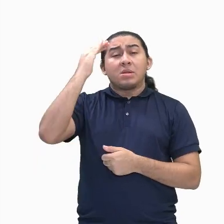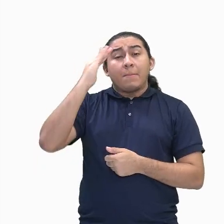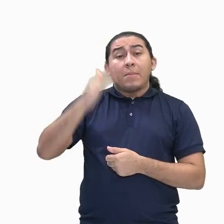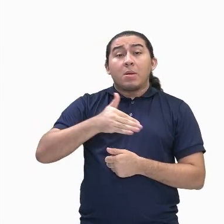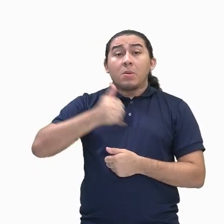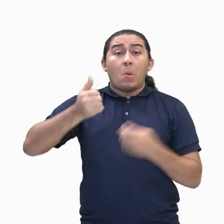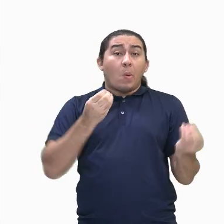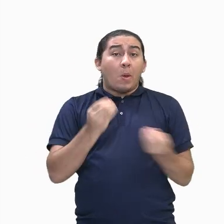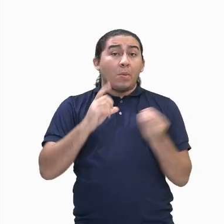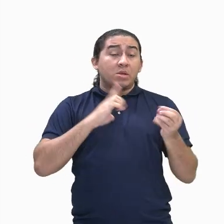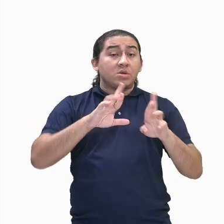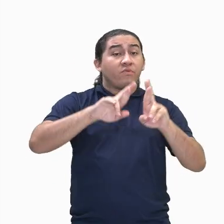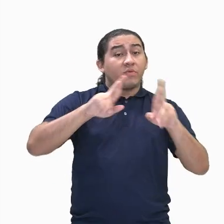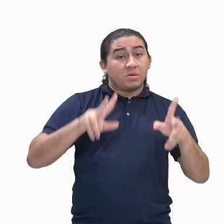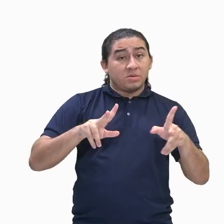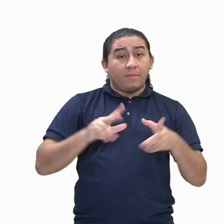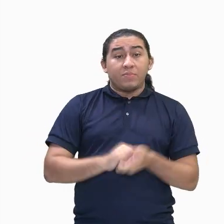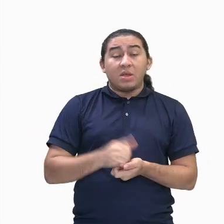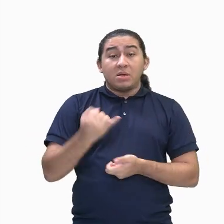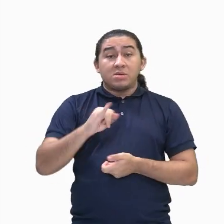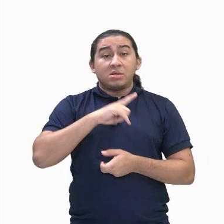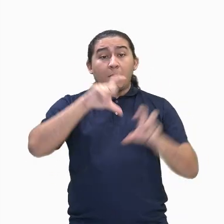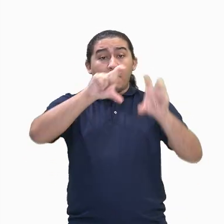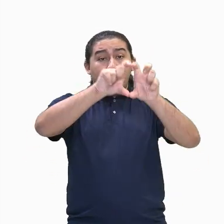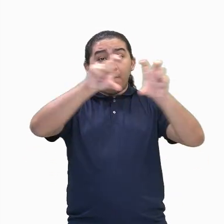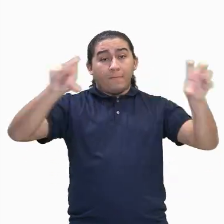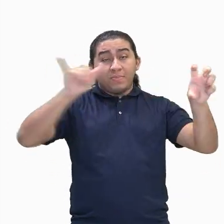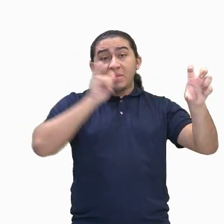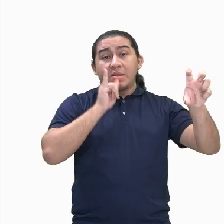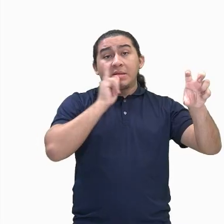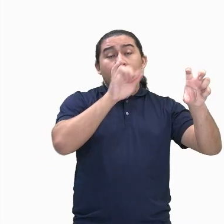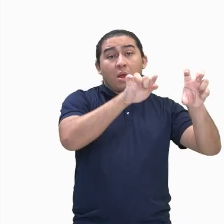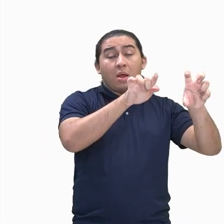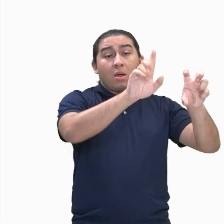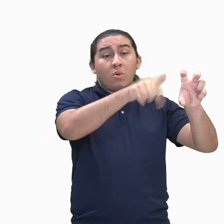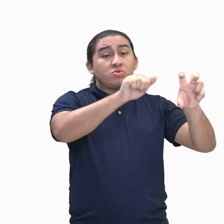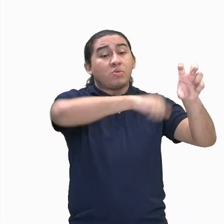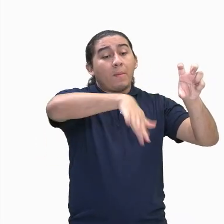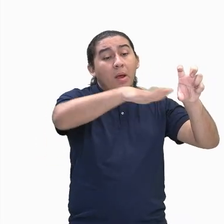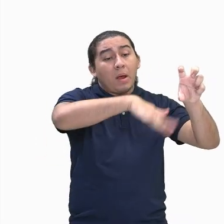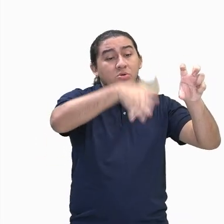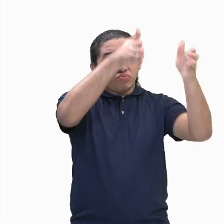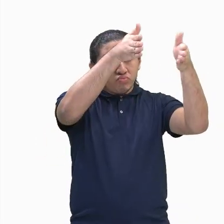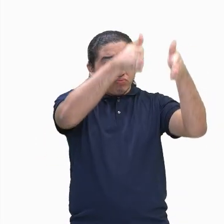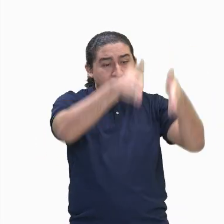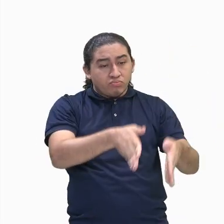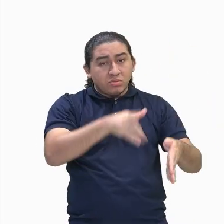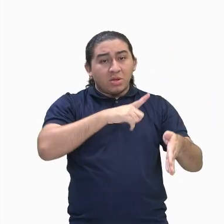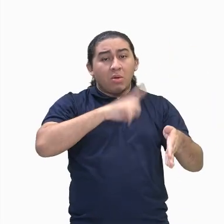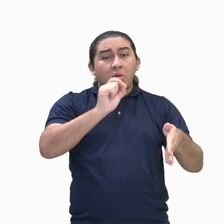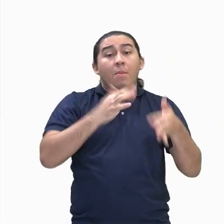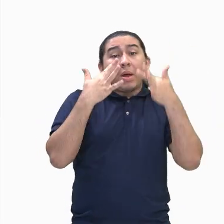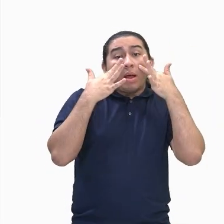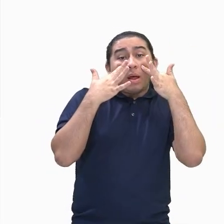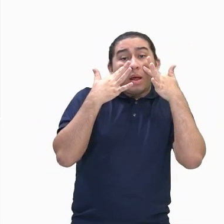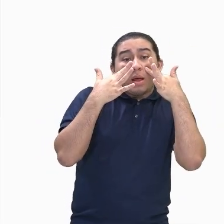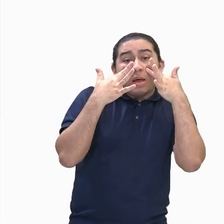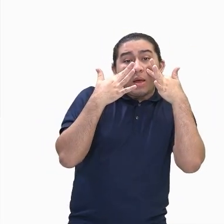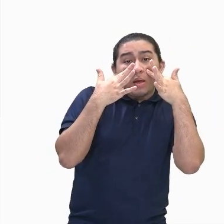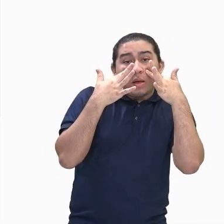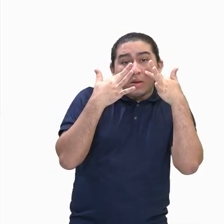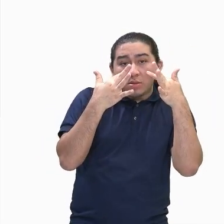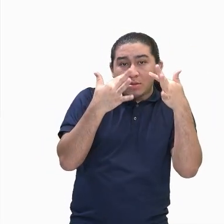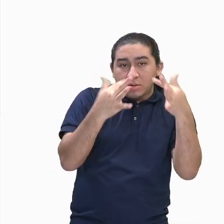Quando eu falo do fator de movimento espaço, eu vou estar ali tendo uma atenção. Quando eu falo